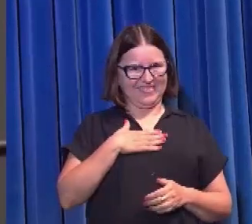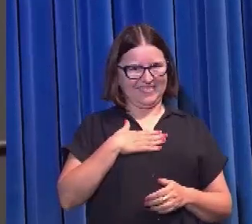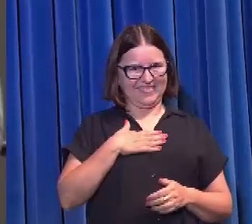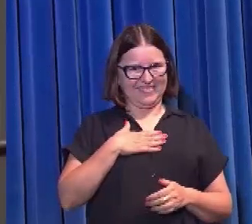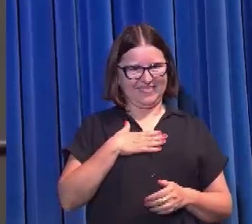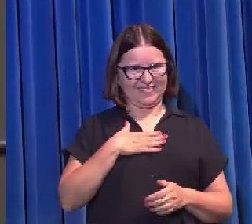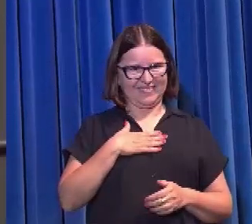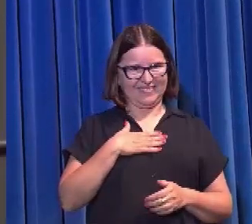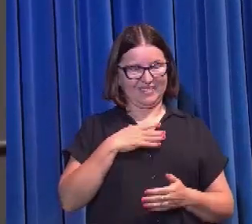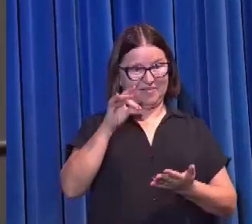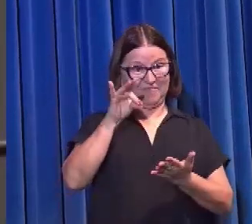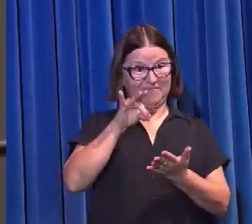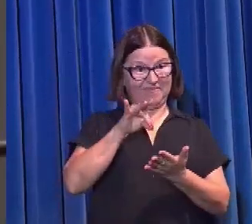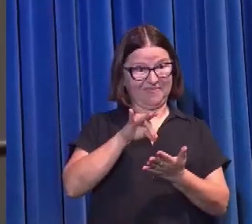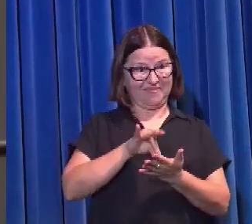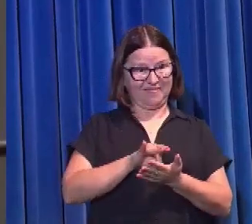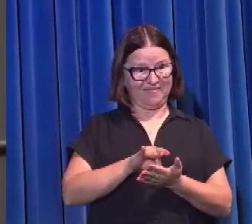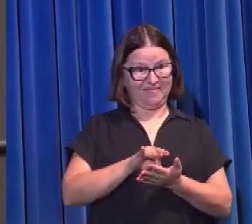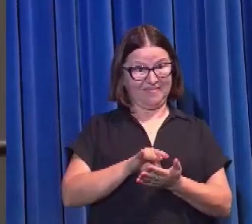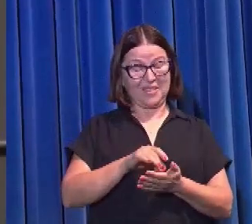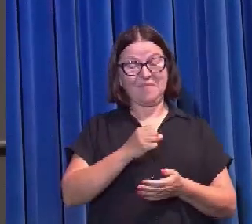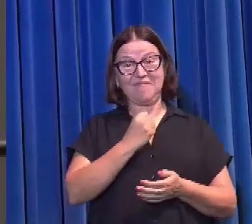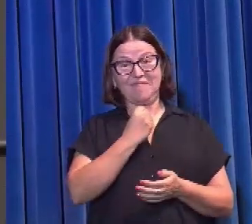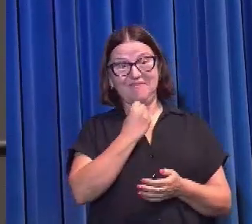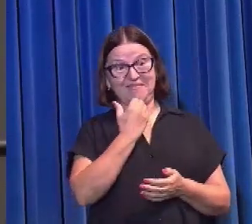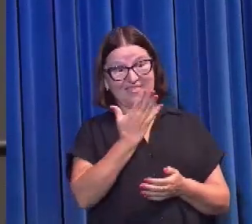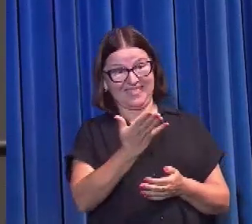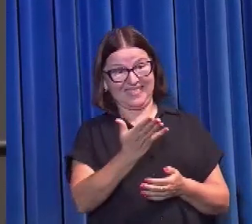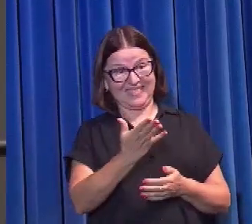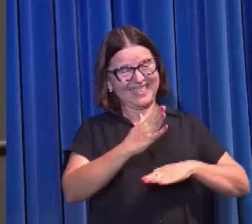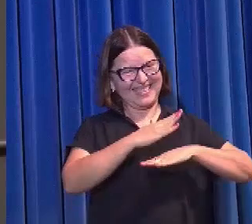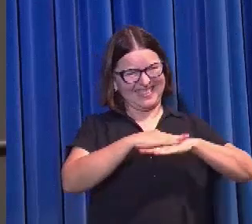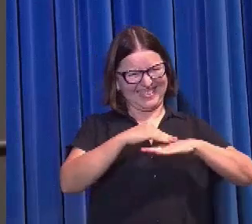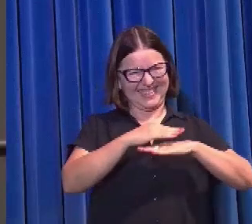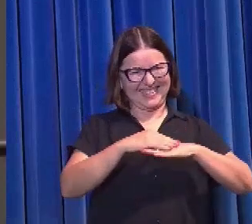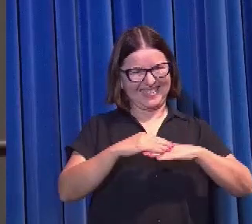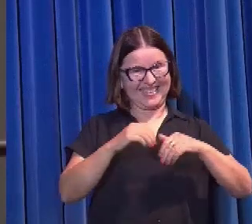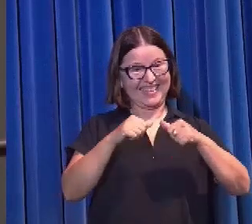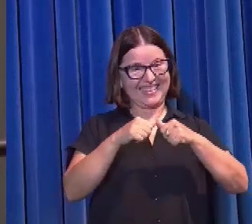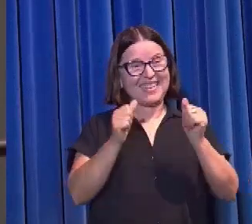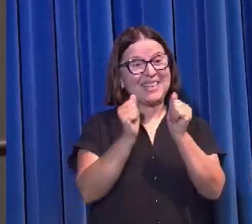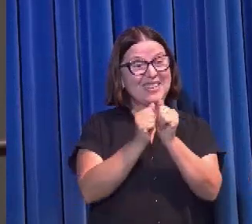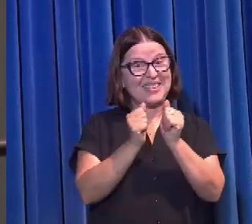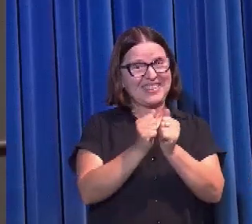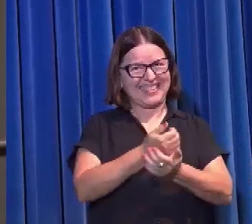é de fato muito bom e agradável estar com vocês.